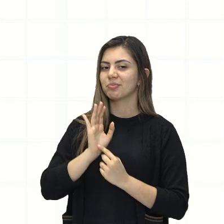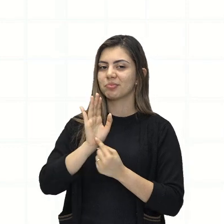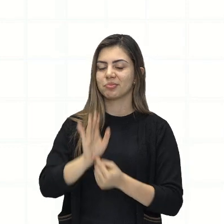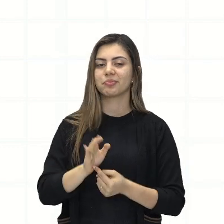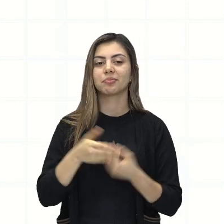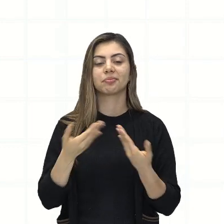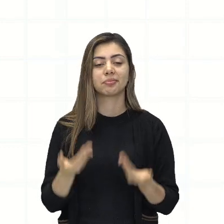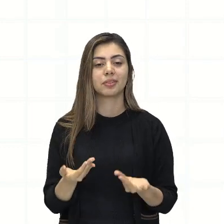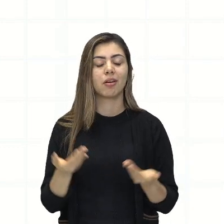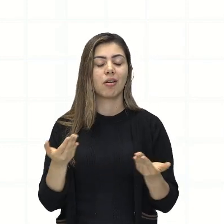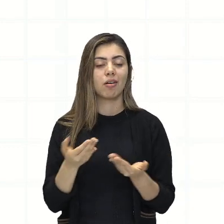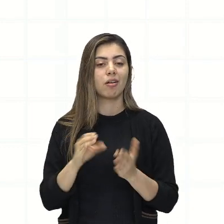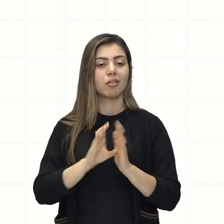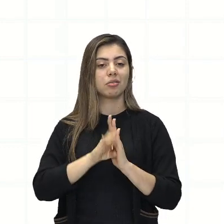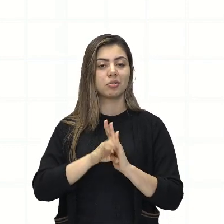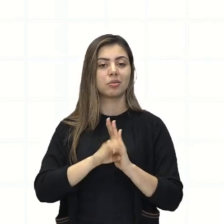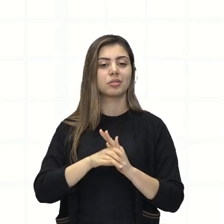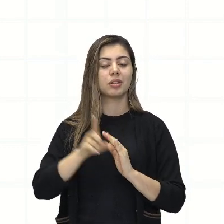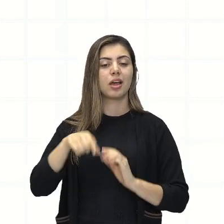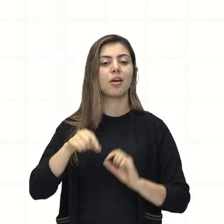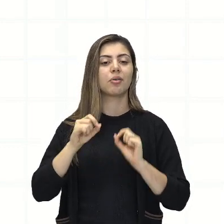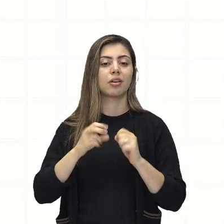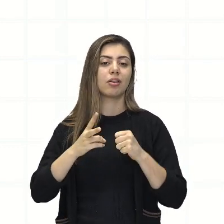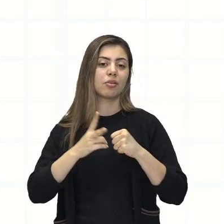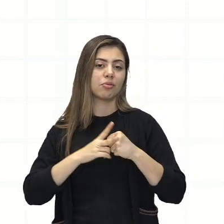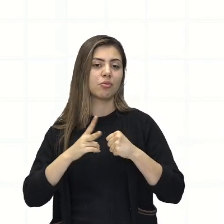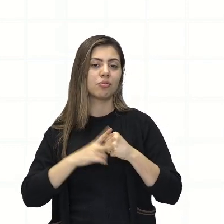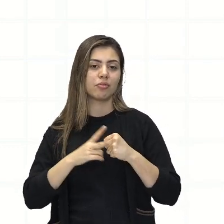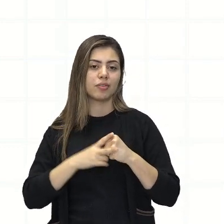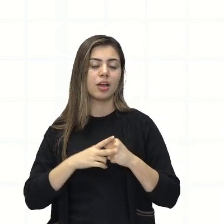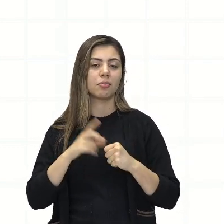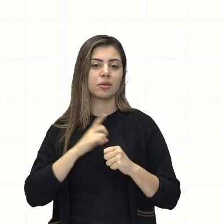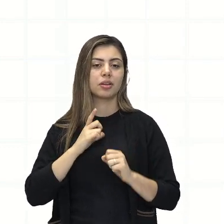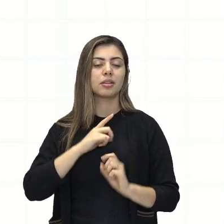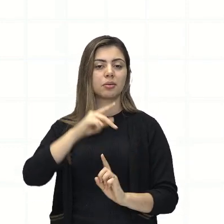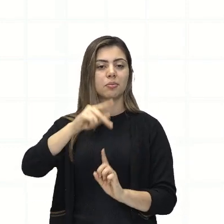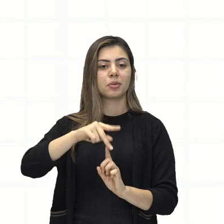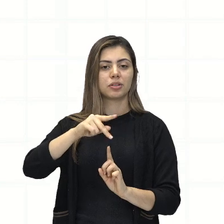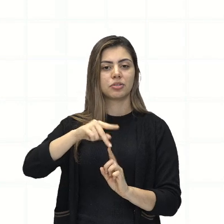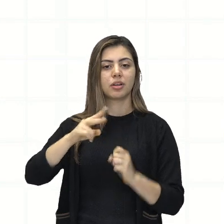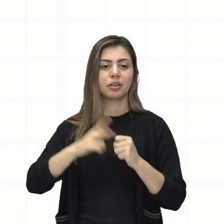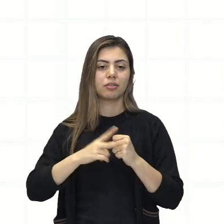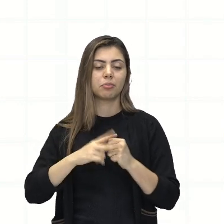primeira definição. Verbos quanto à predicação verbal, verbos